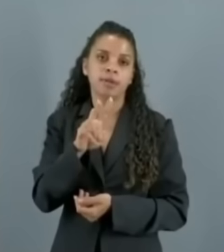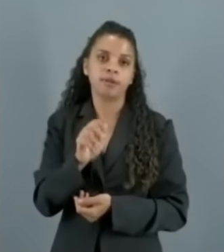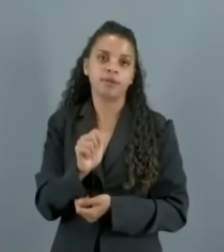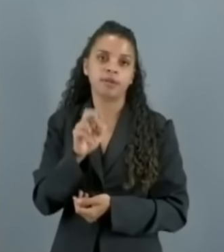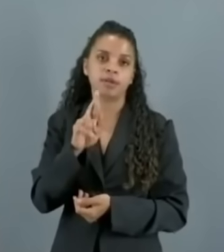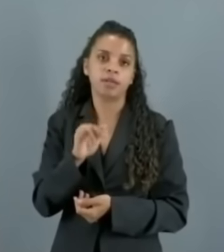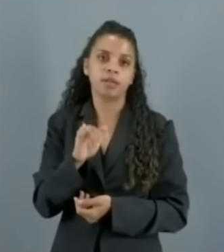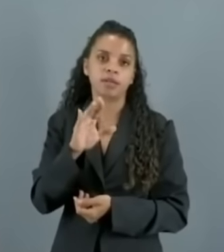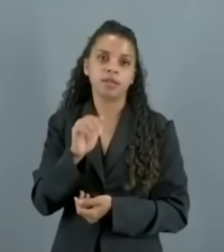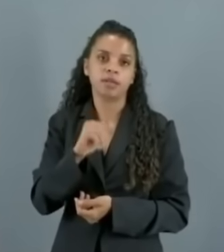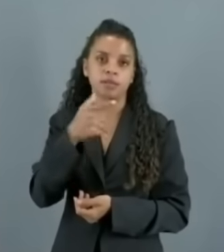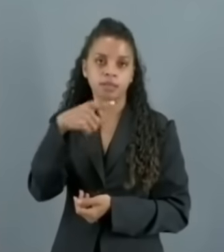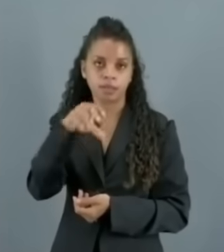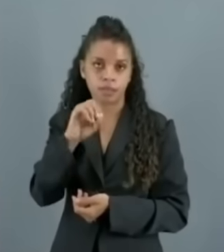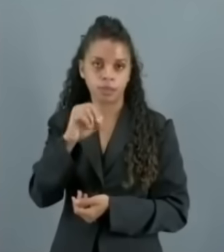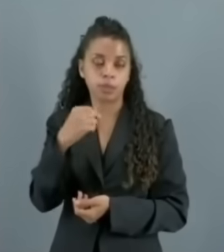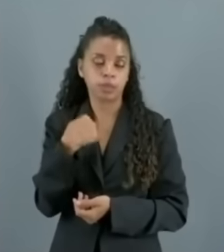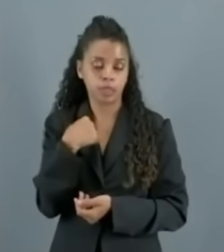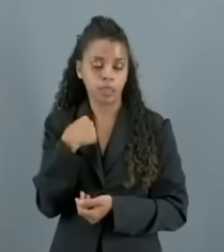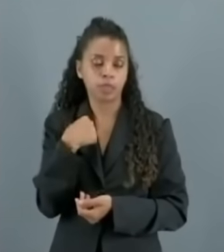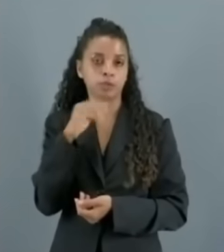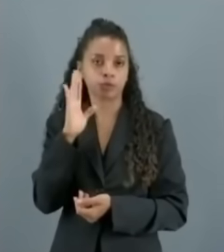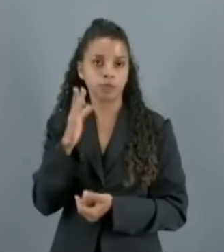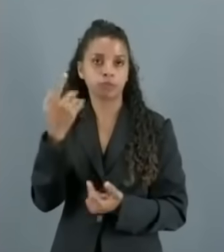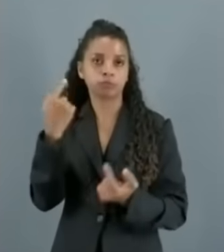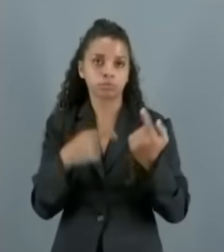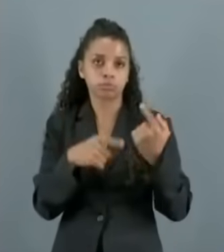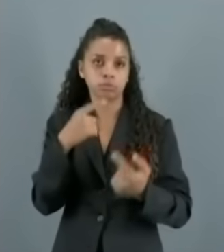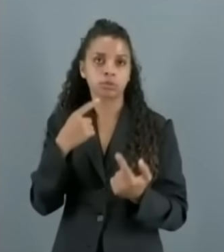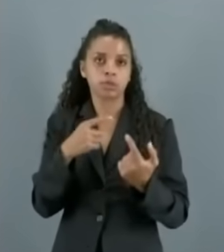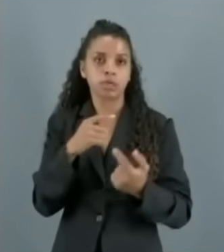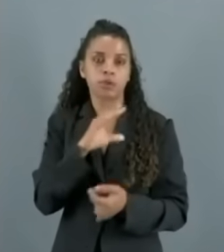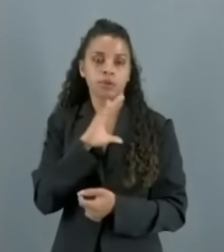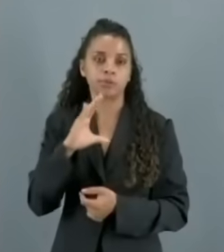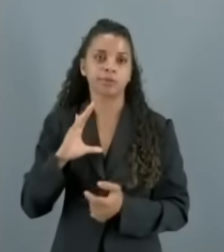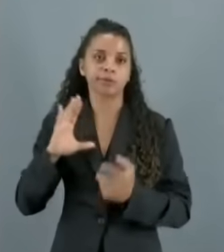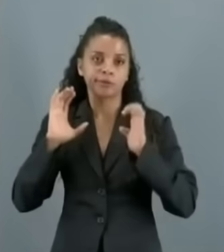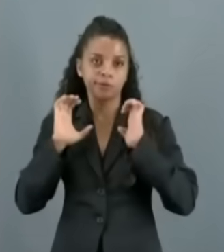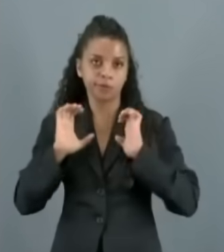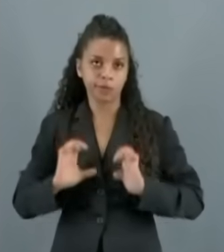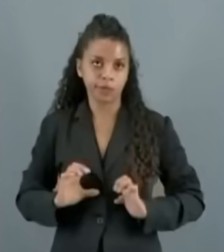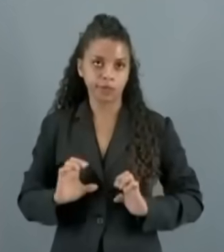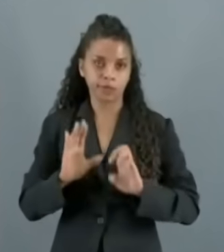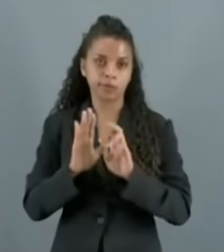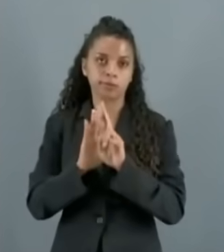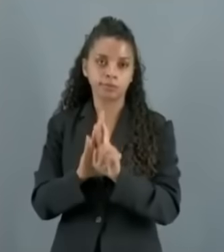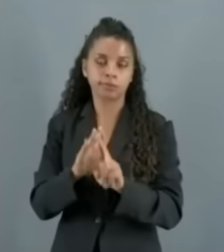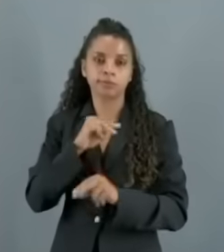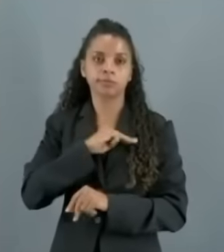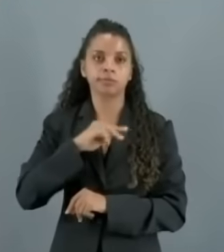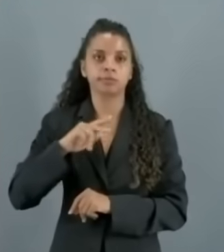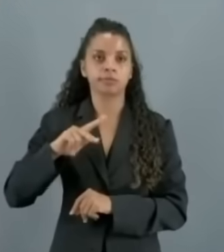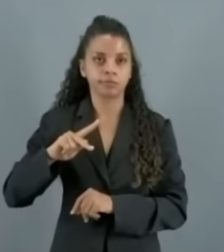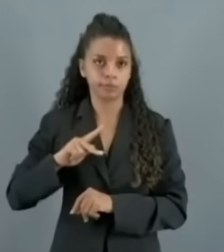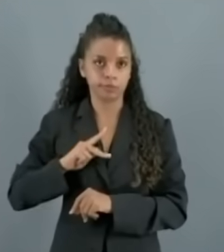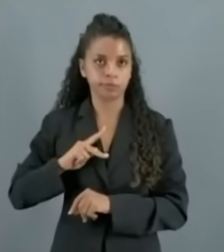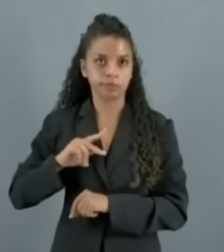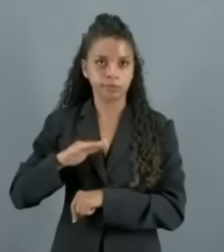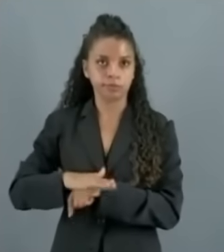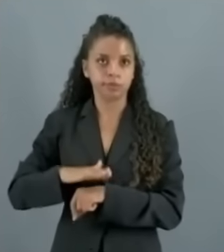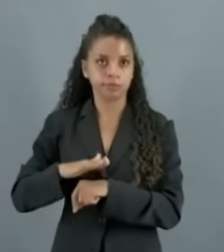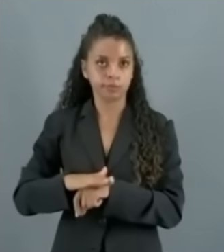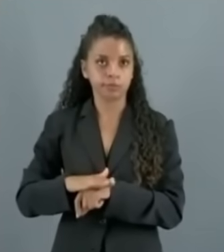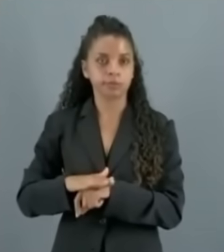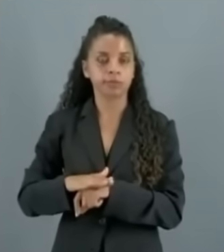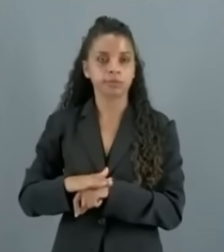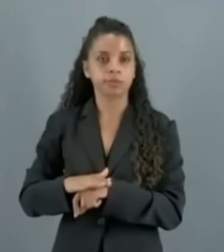Ética da Presidência da República, representei o Ministério Público, e acredito que, de fato, houve uma omissão do Advogado-Geral da União,